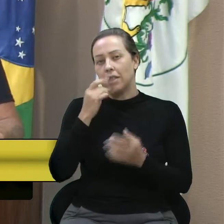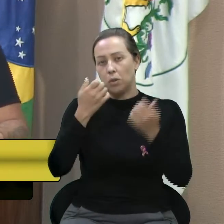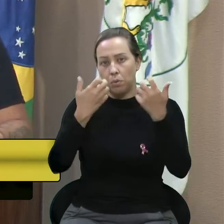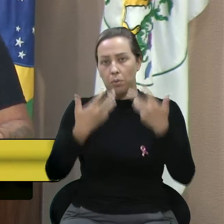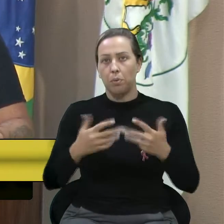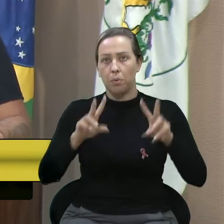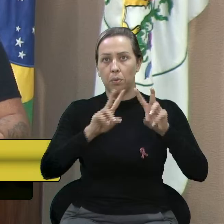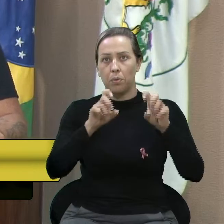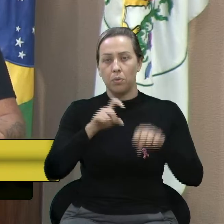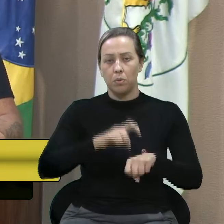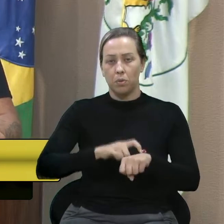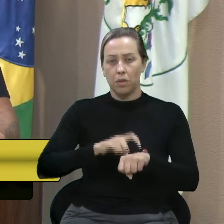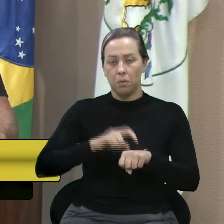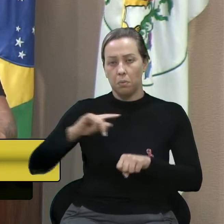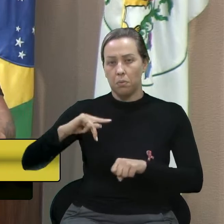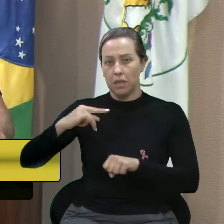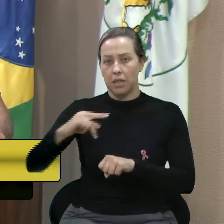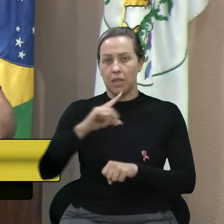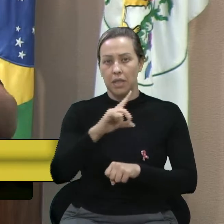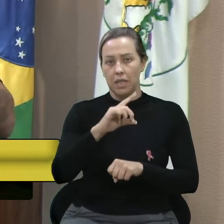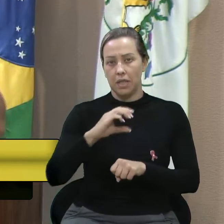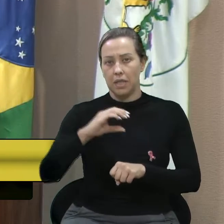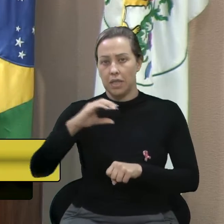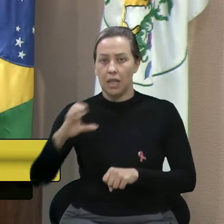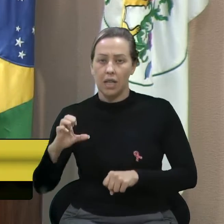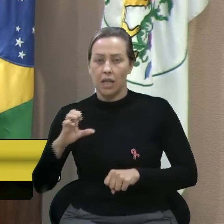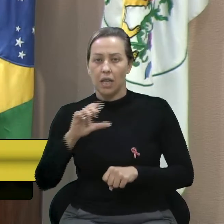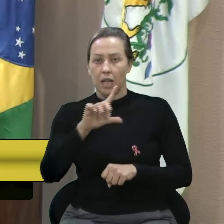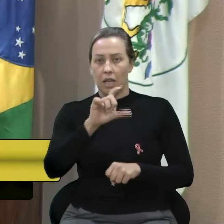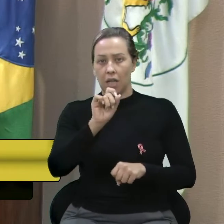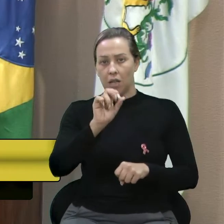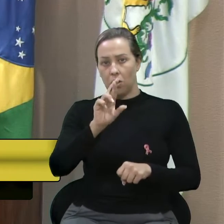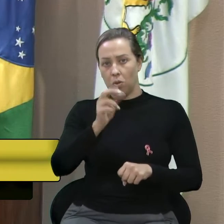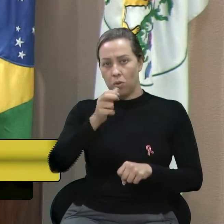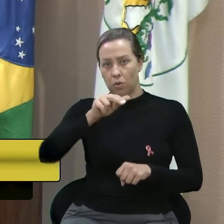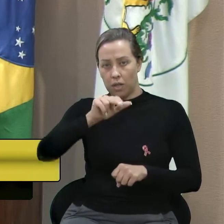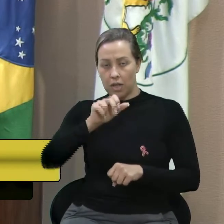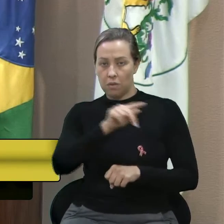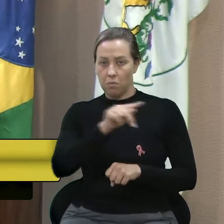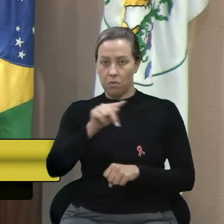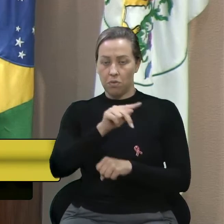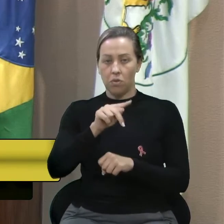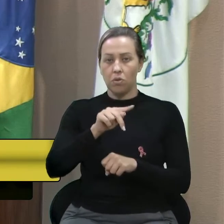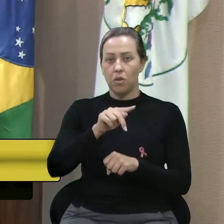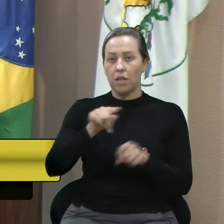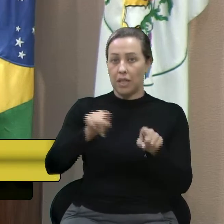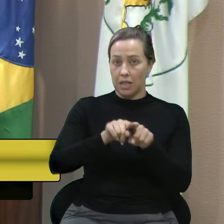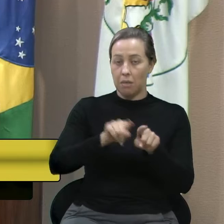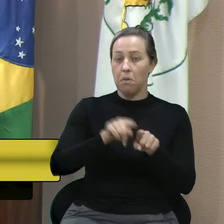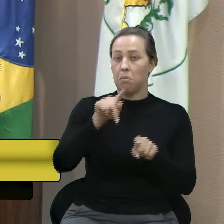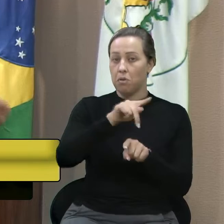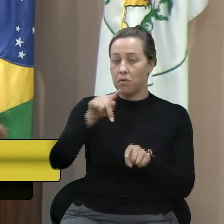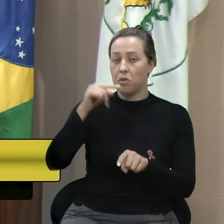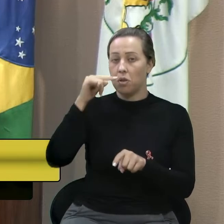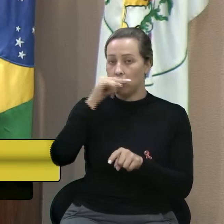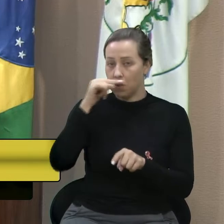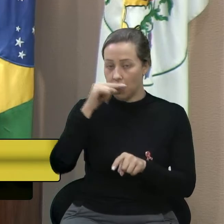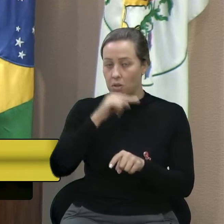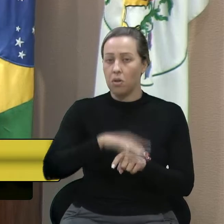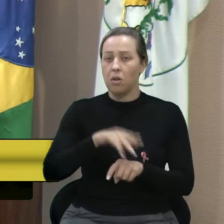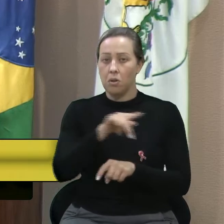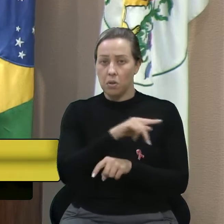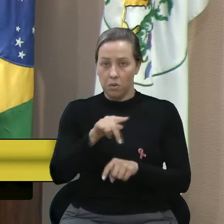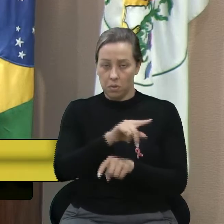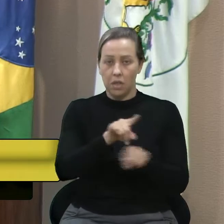tempo que foi presidente do DCE. Lorene, professora, foi professora do Sartori, tinha sido